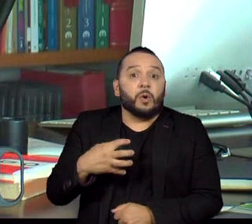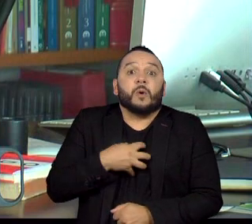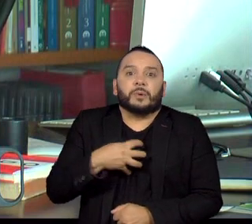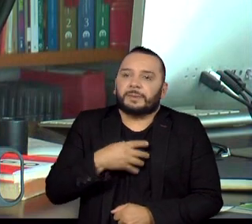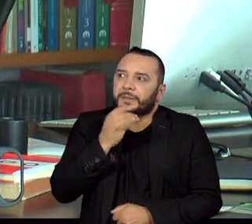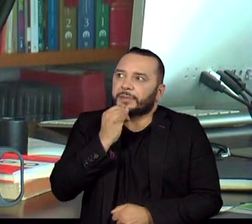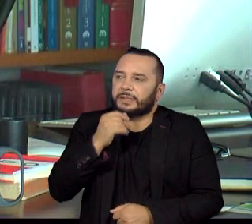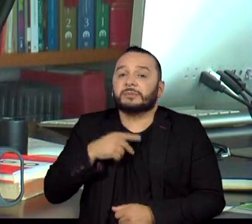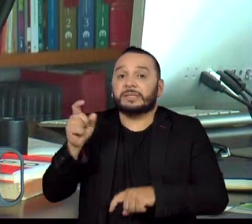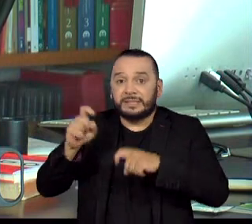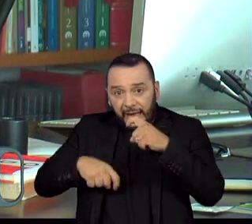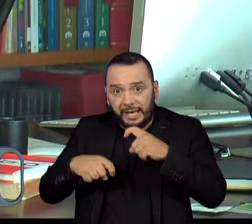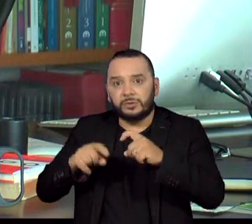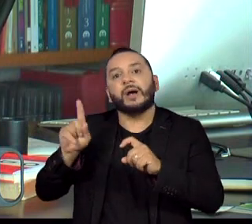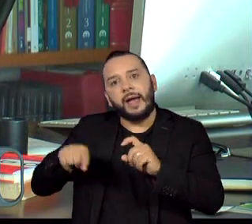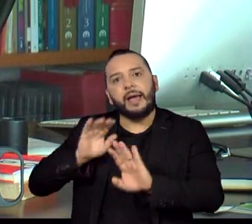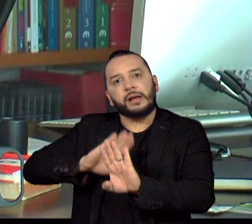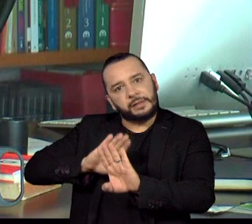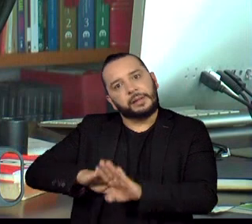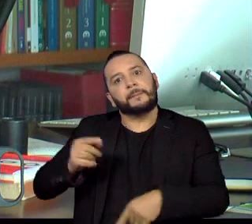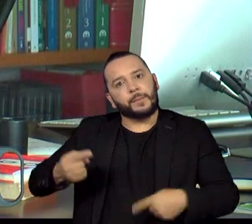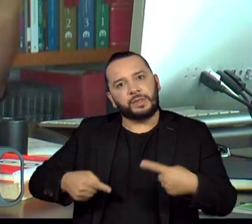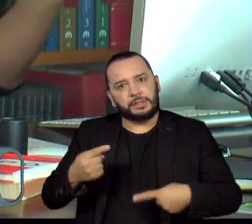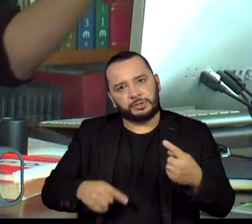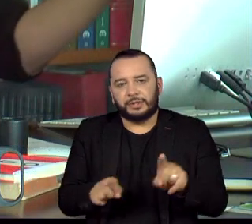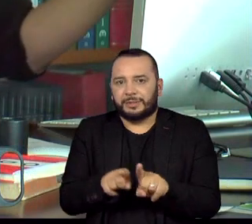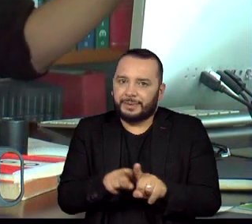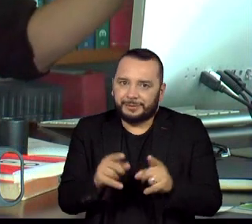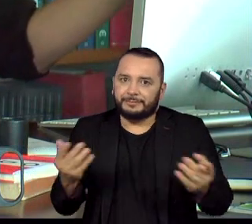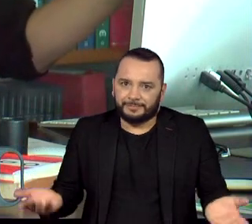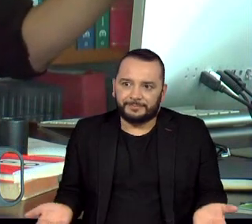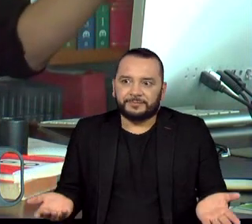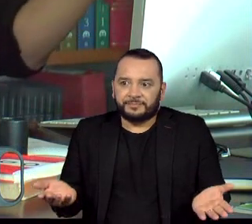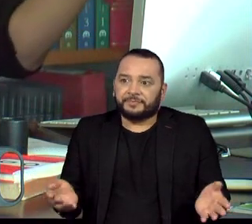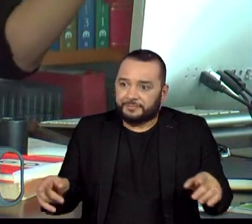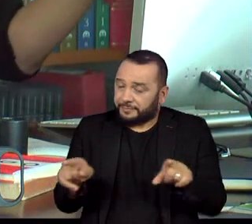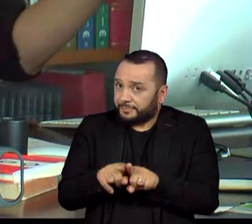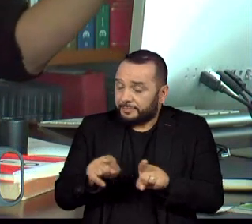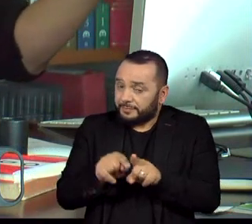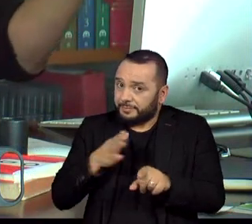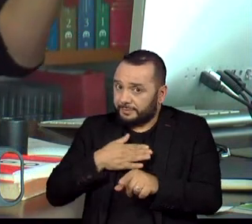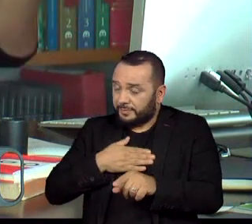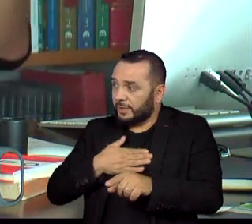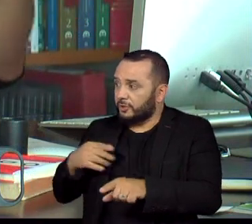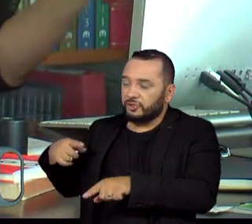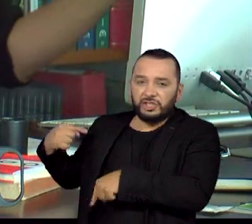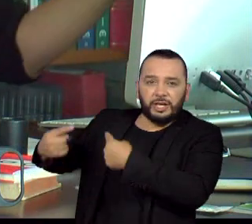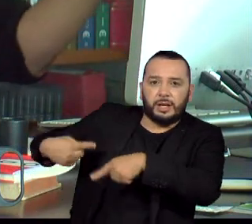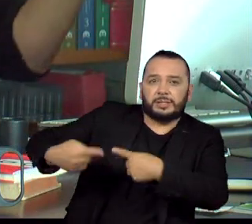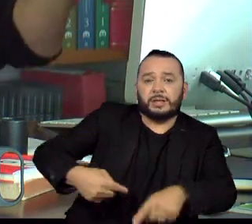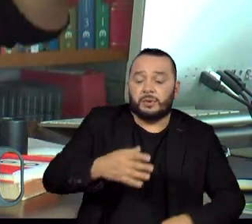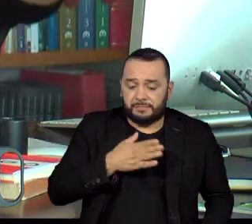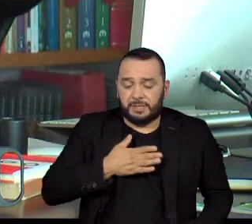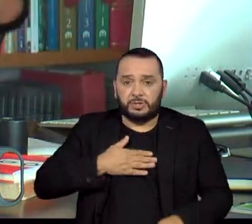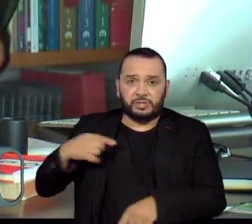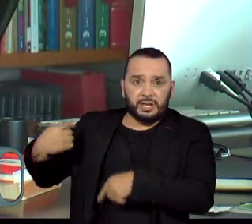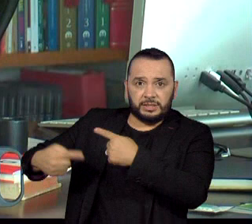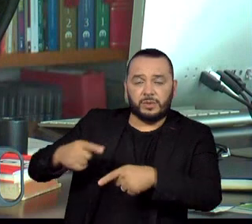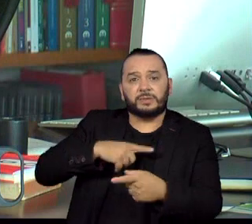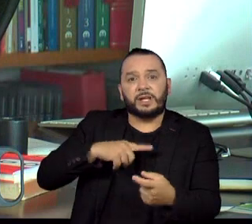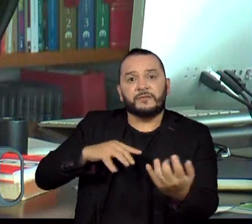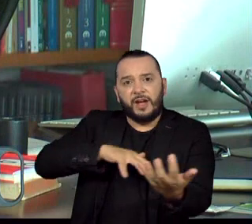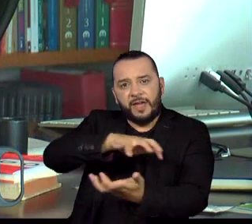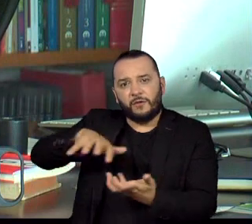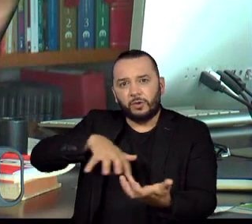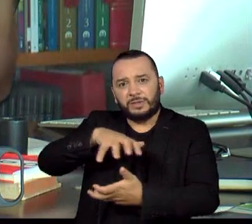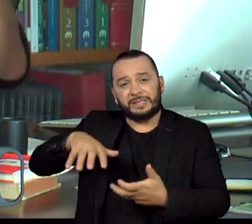né? E a minha geração e a do Guel acompanhou uma revolução que andou para